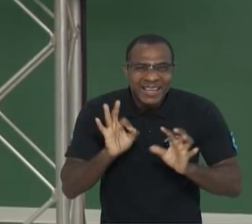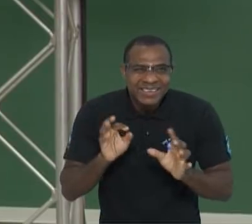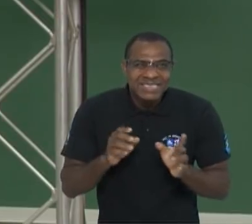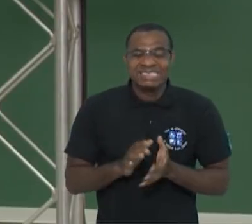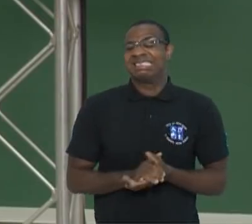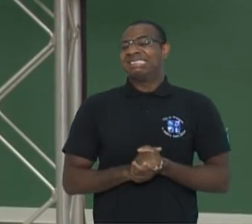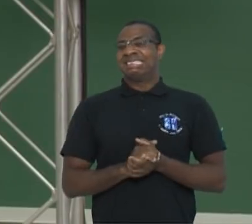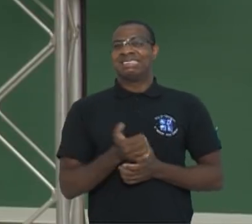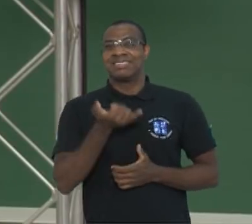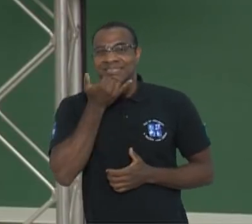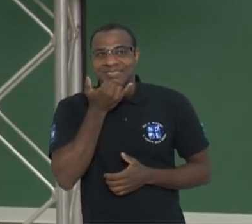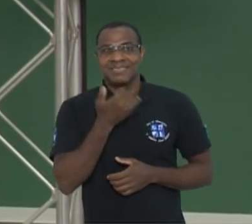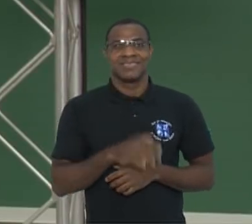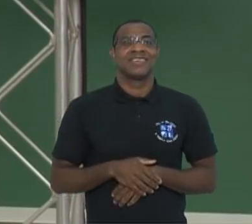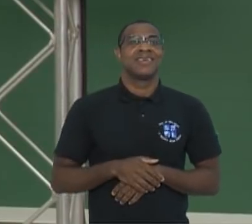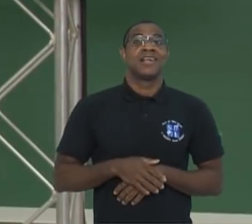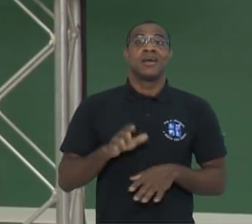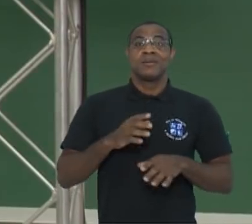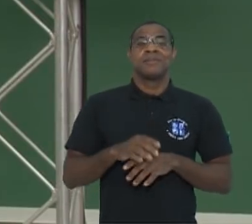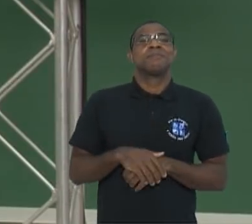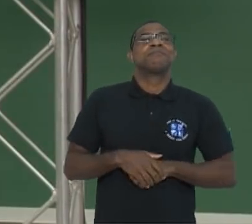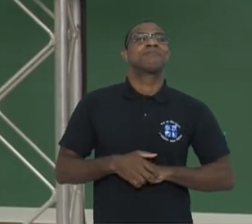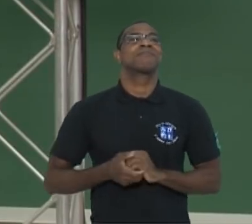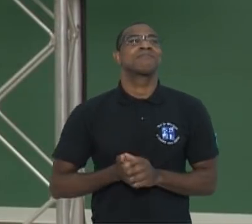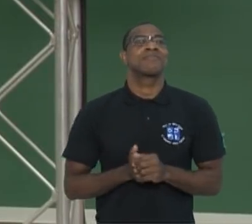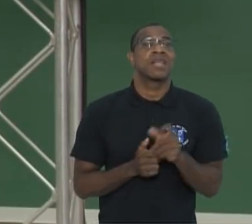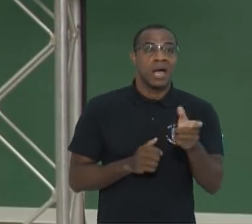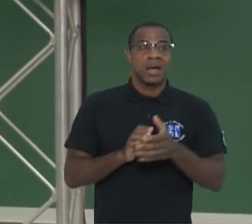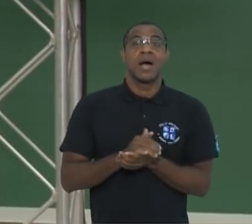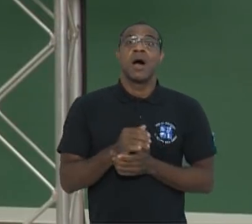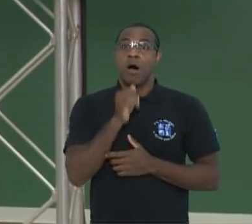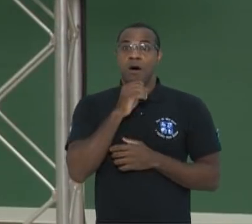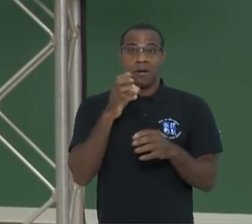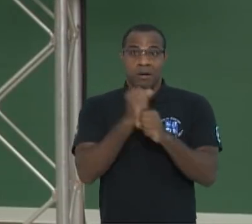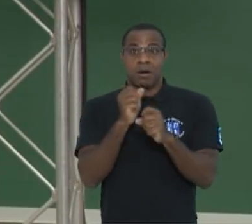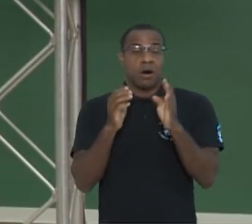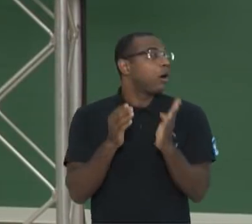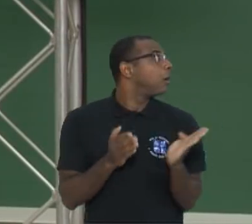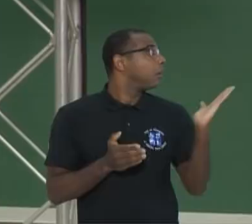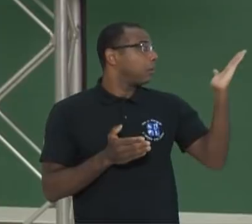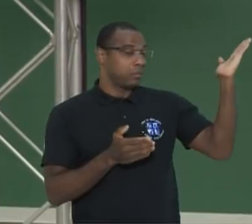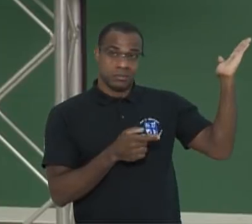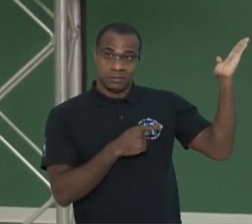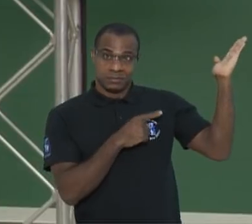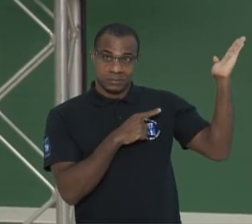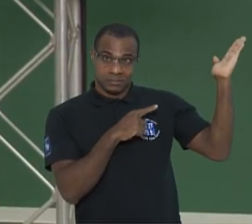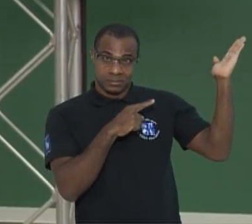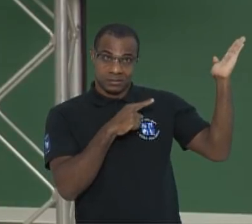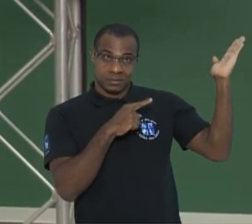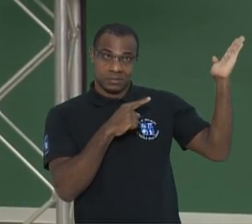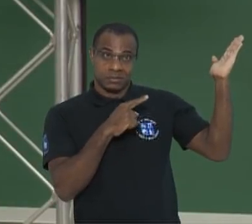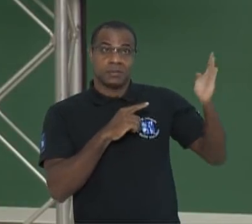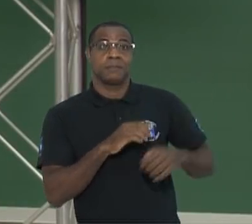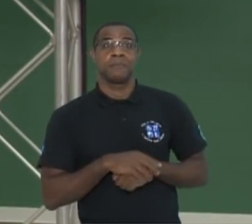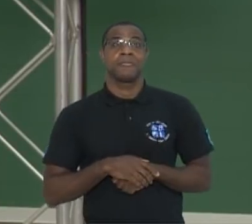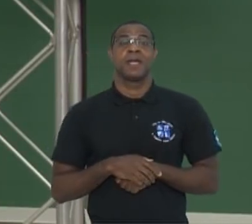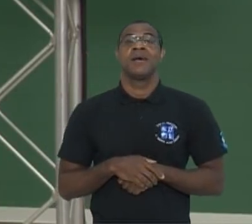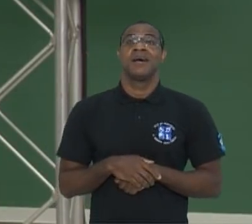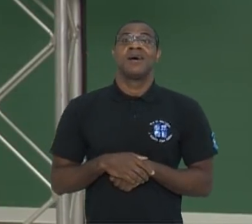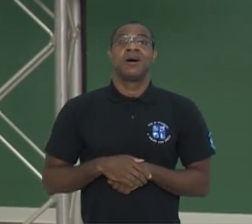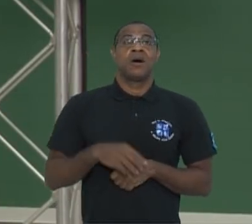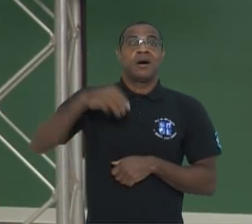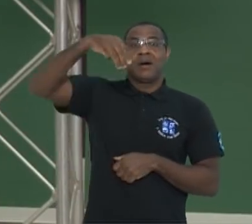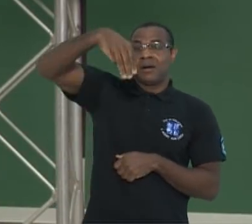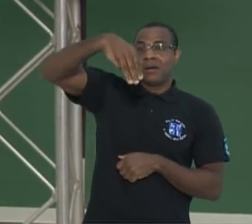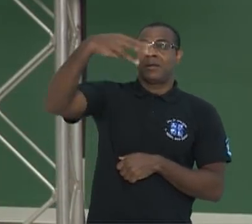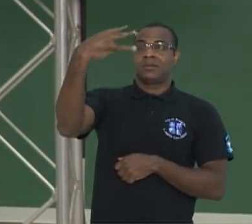Então vamos fazer um cálculo aqui, ó. Na letra A, eu tenho 8 metros cúbicos. Então eu estou na unidade de metro